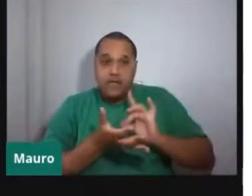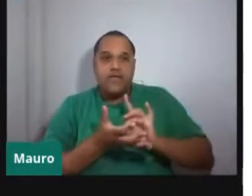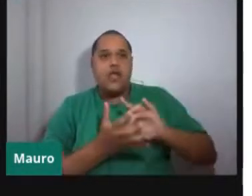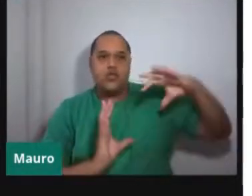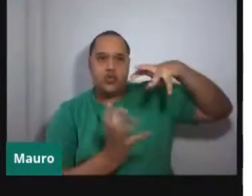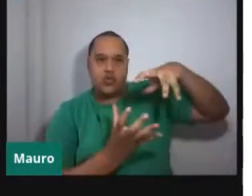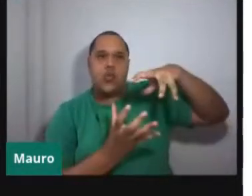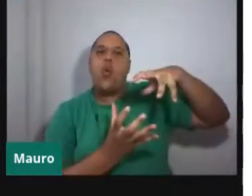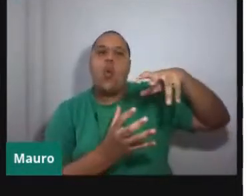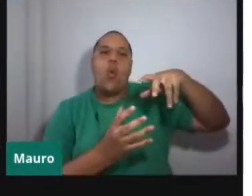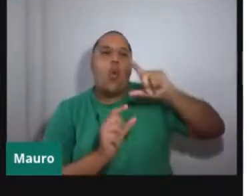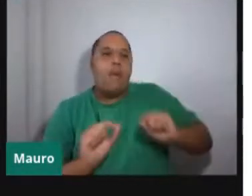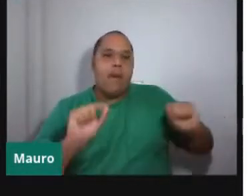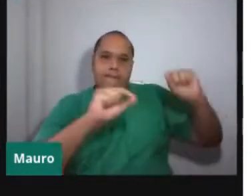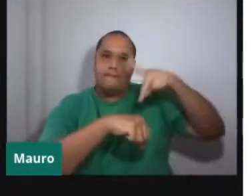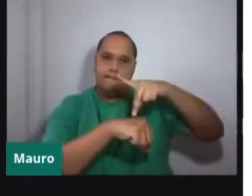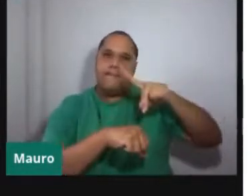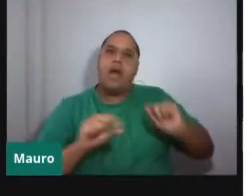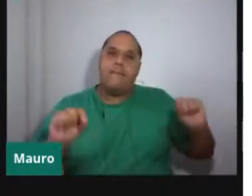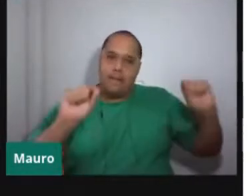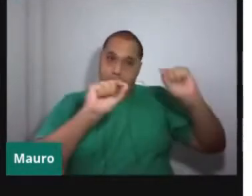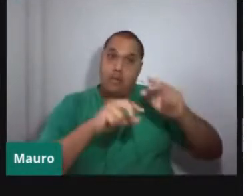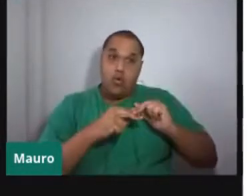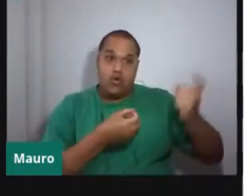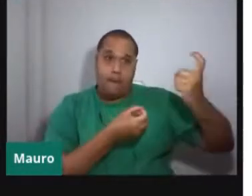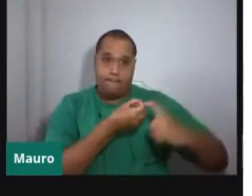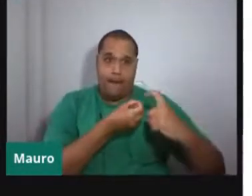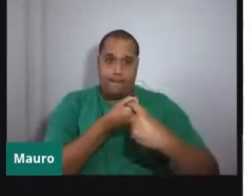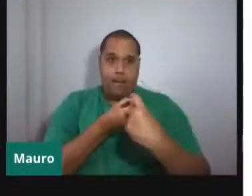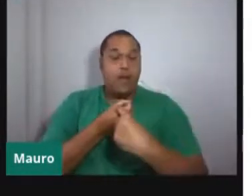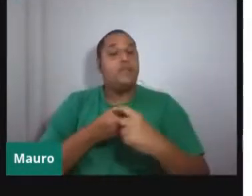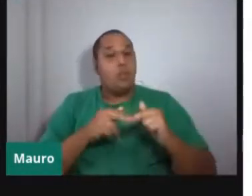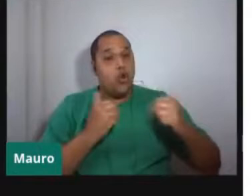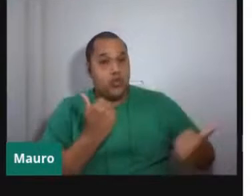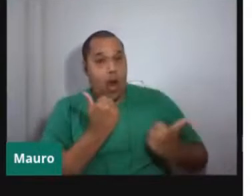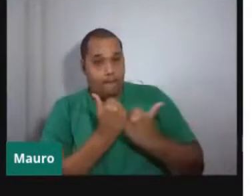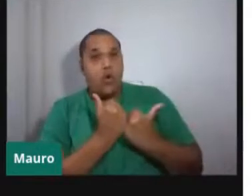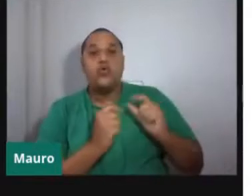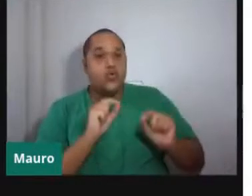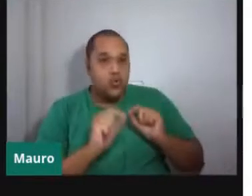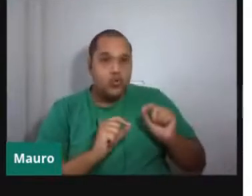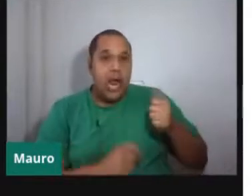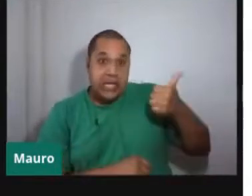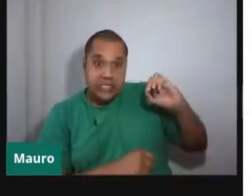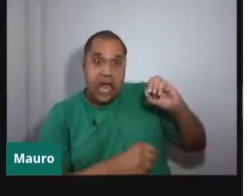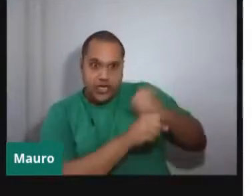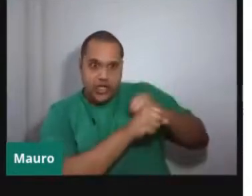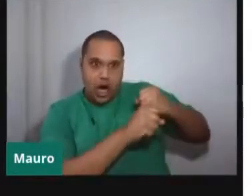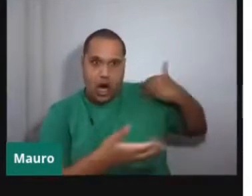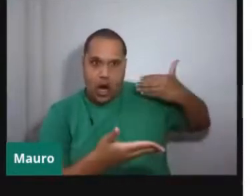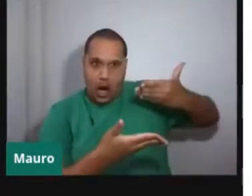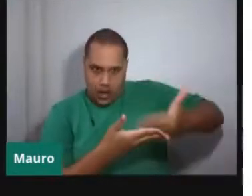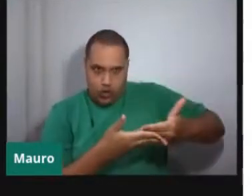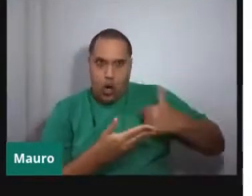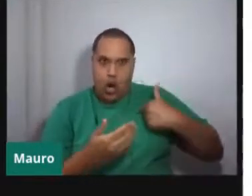internacionalizada e multidisciplinar. Então é o nosso caso, vejam vocês, a gente tem a colaboração, teve durante esses 10 anos, que eu vou apresentar